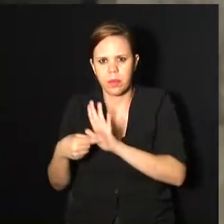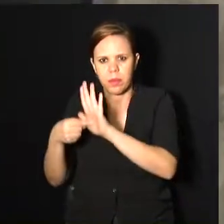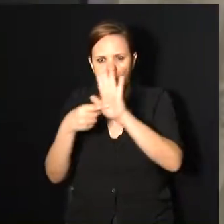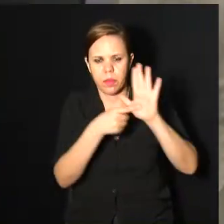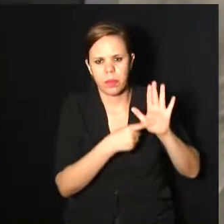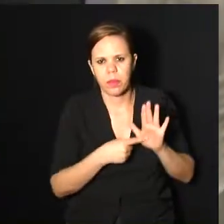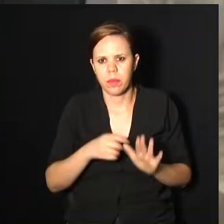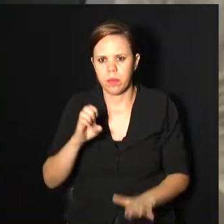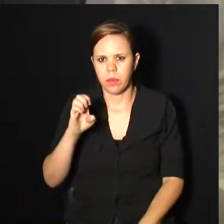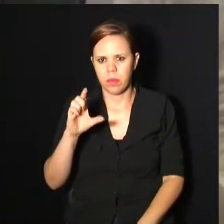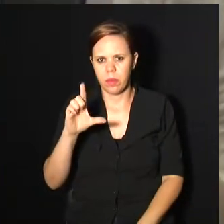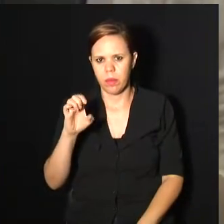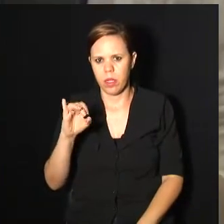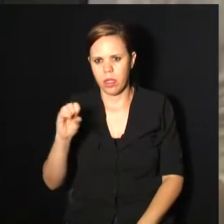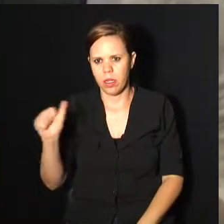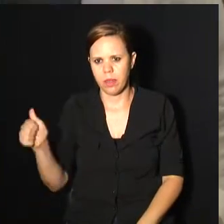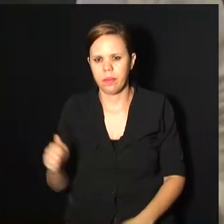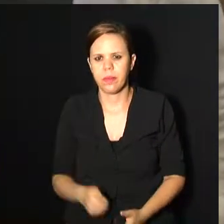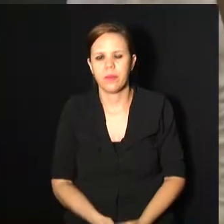Eclésia.